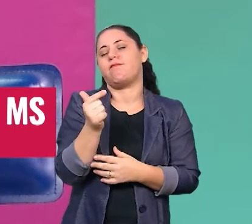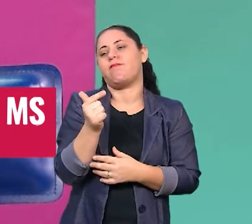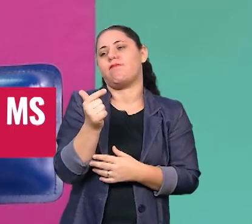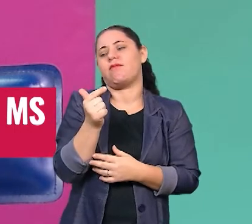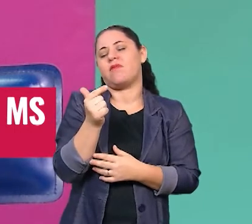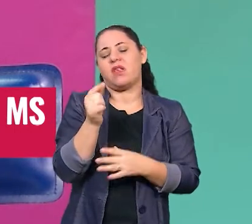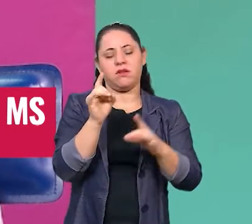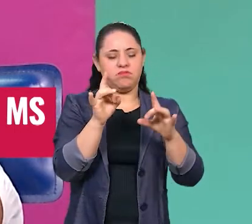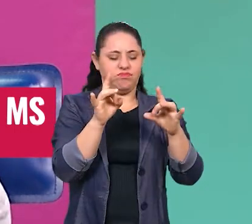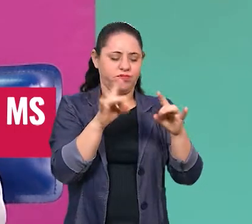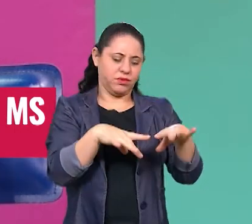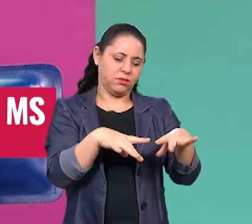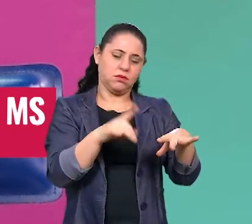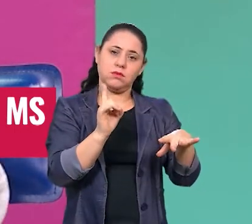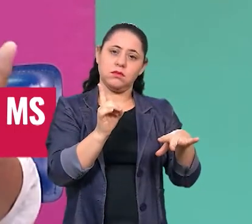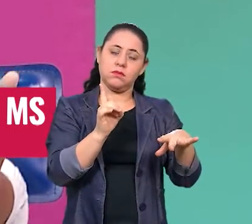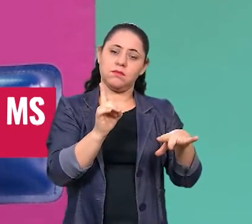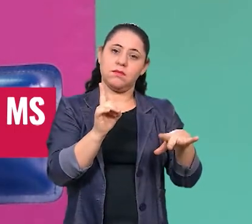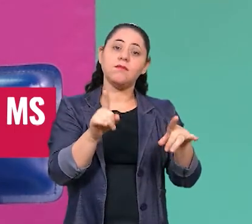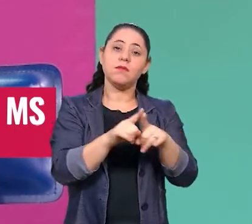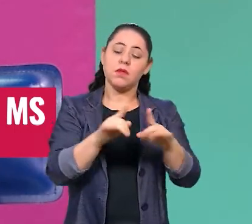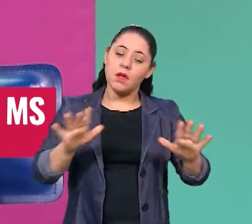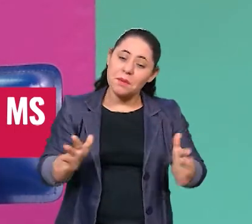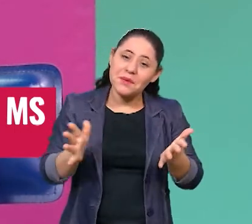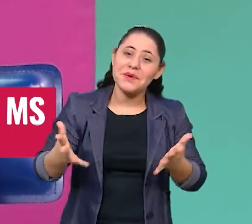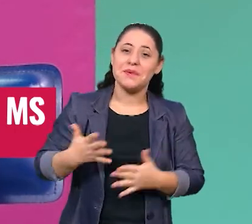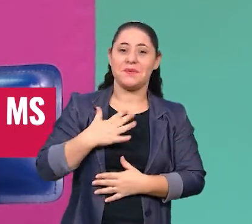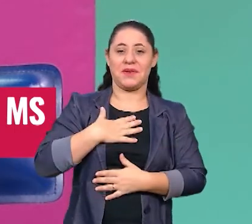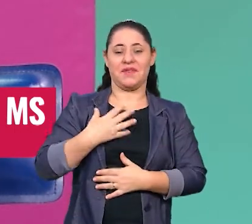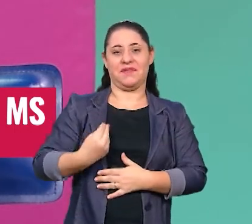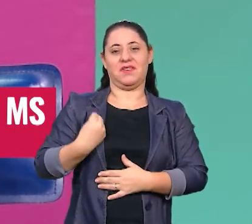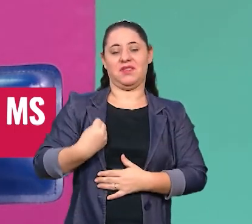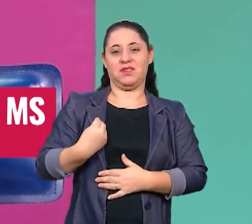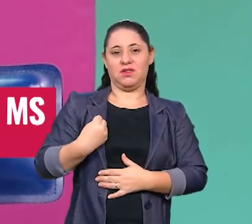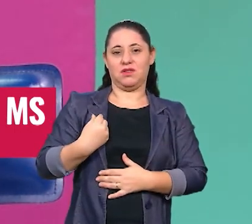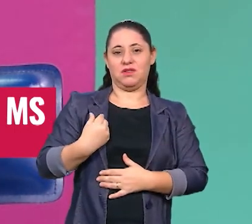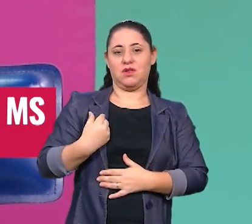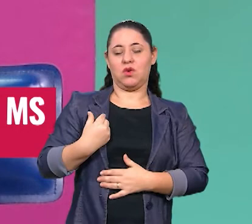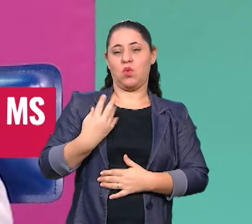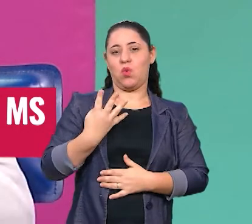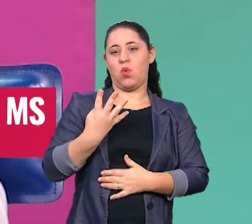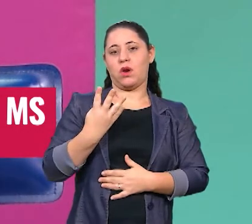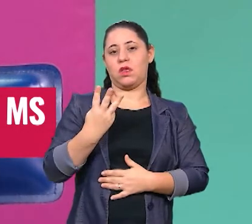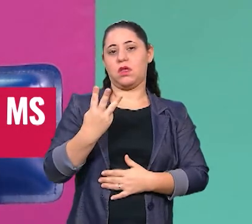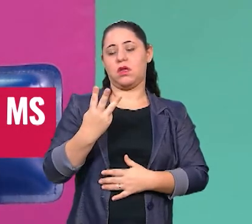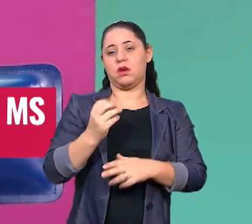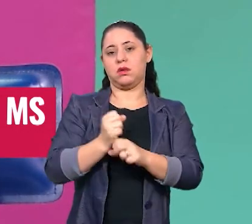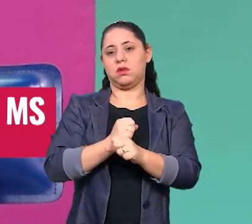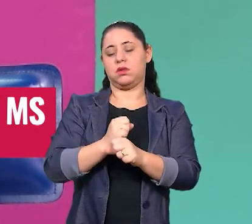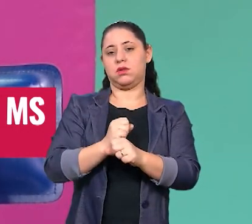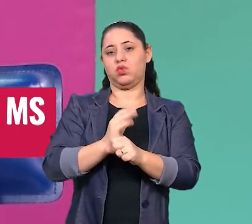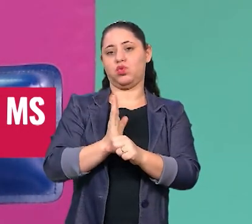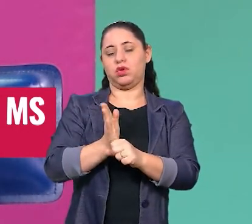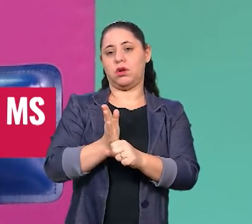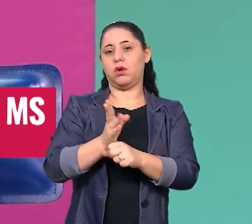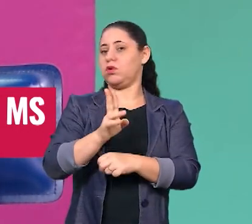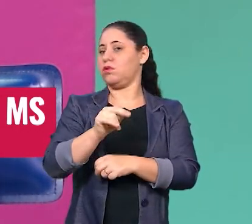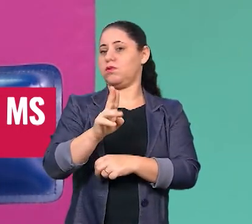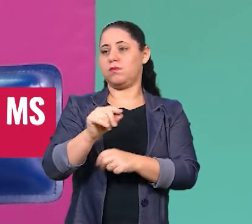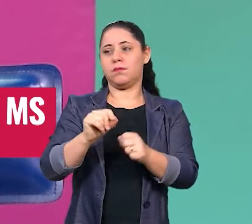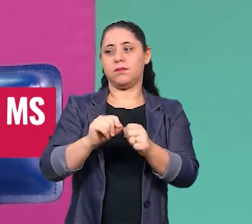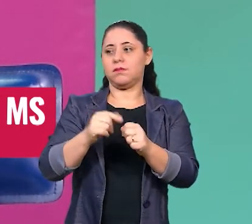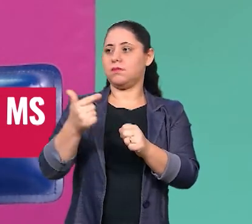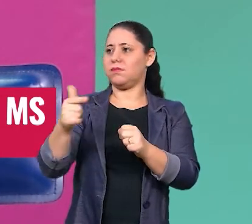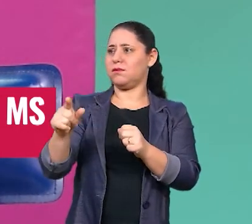como motivação minha vida. Eu não fiz outra coisa na minha vida, eu estou com 43 anos e eu nunca fiz outra coisa que não fosse arte. Não,